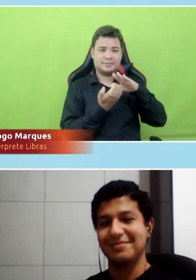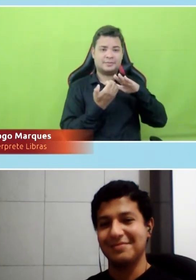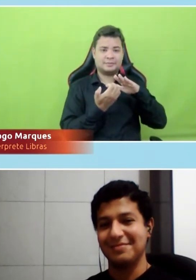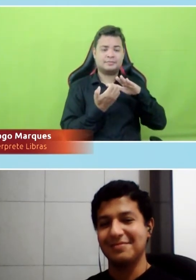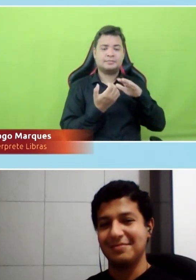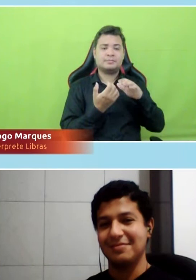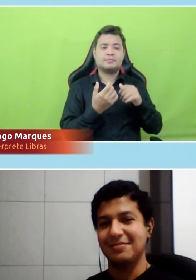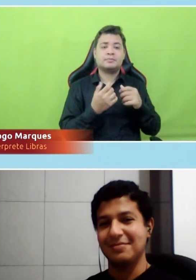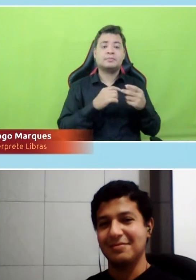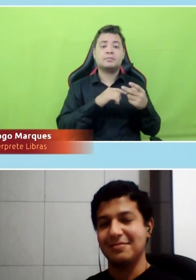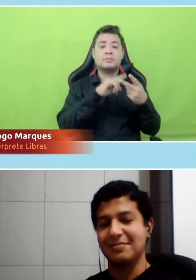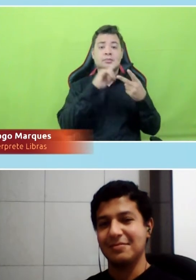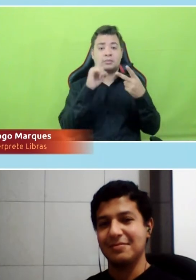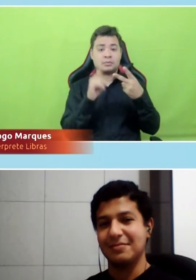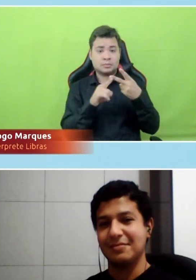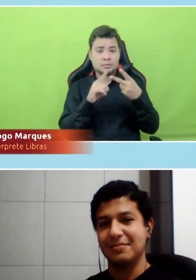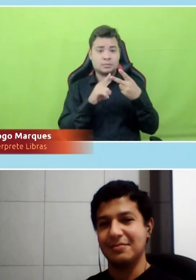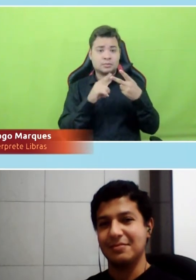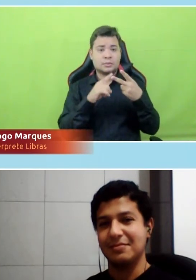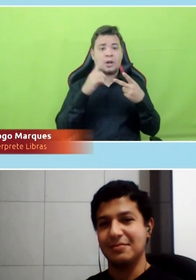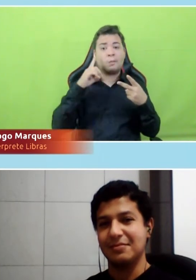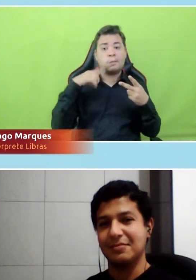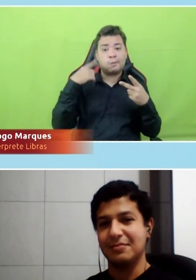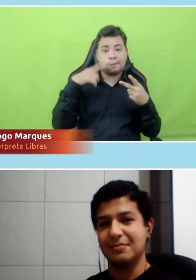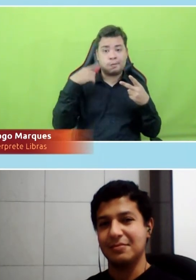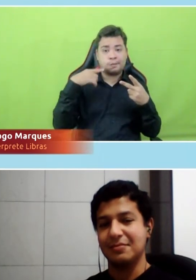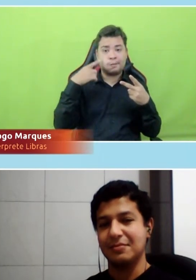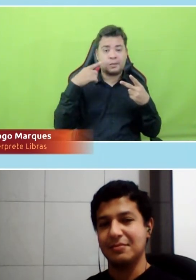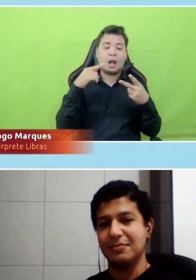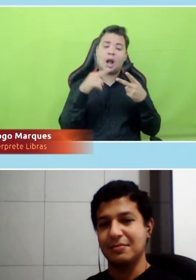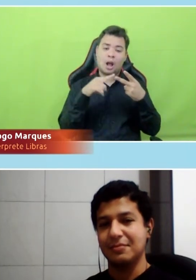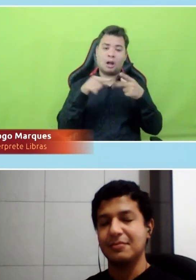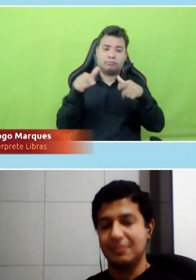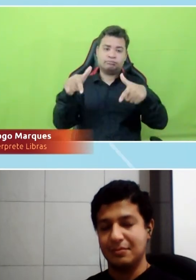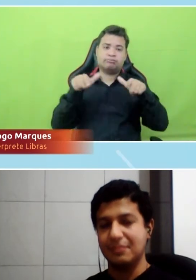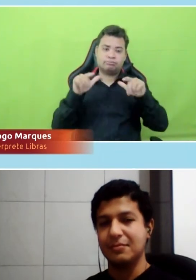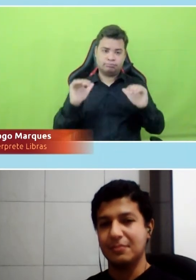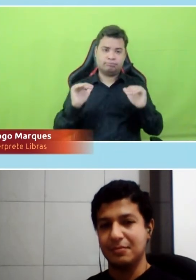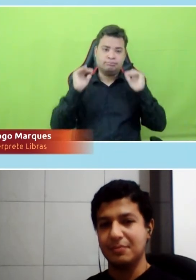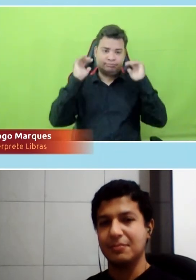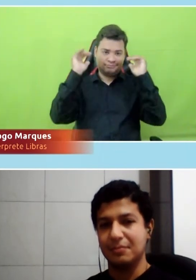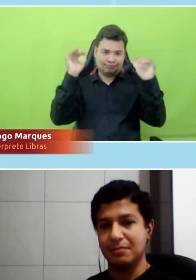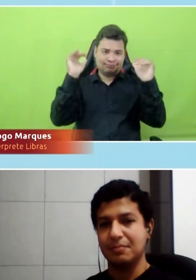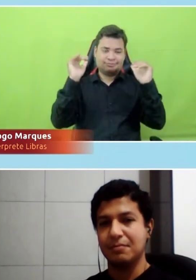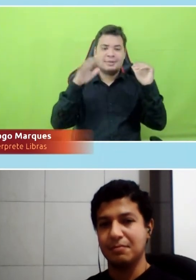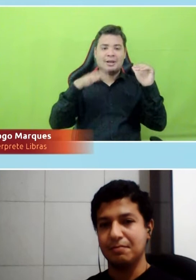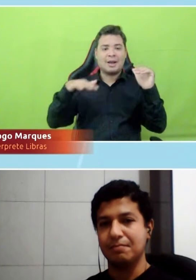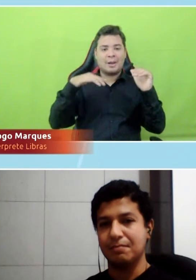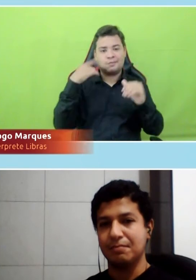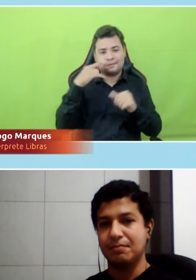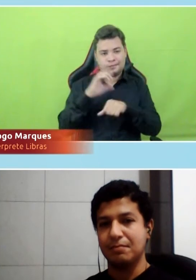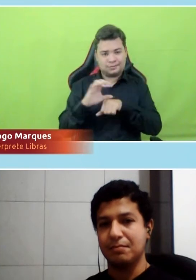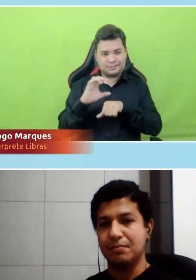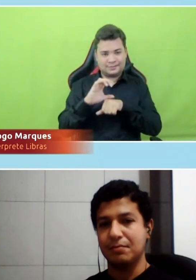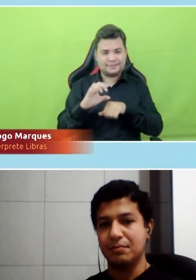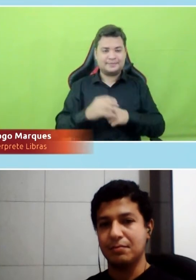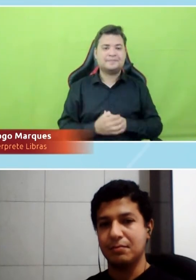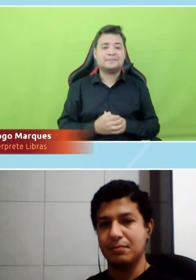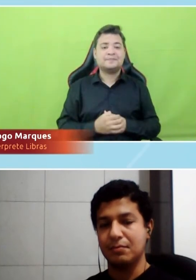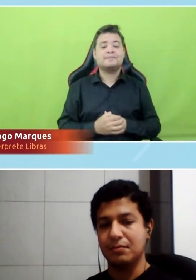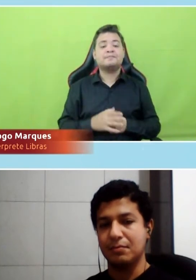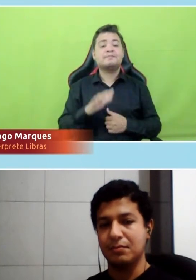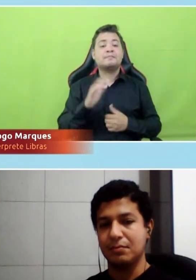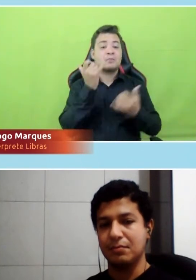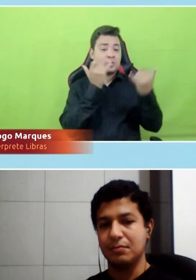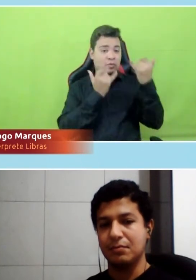superior, seguida por advogado. Aí sim, exige diploma superior de curso de direito. Bom, e para finalizar essas informações sobre